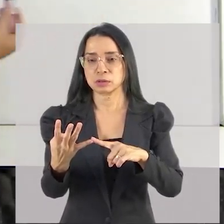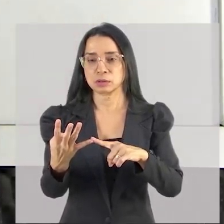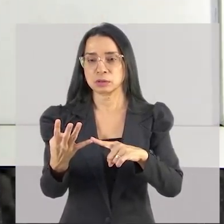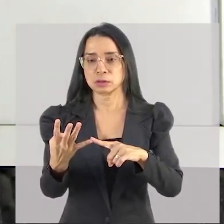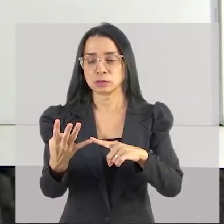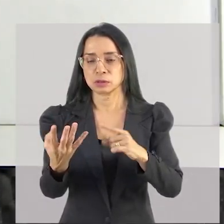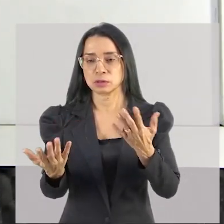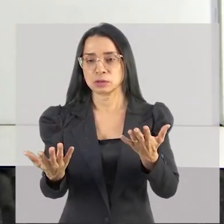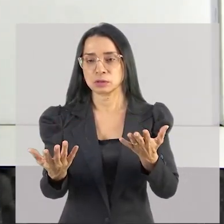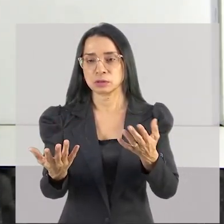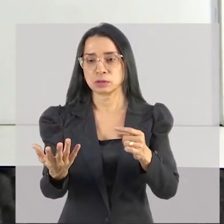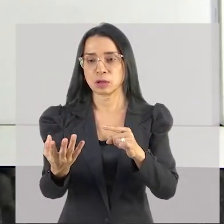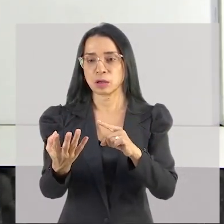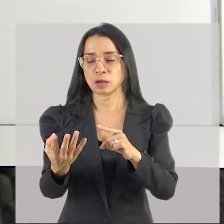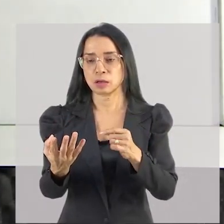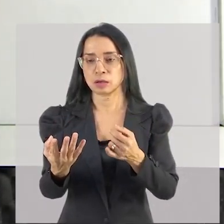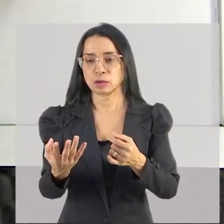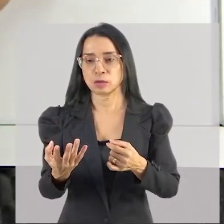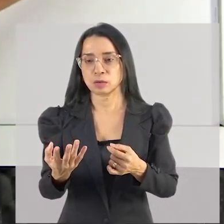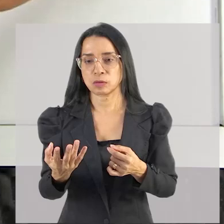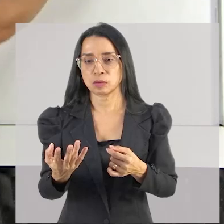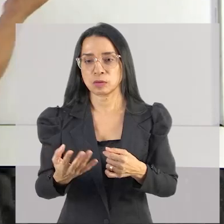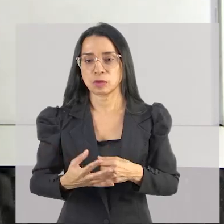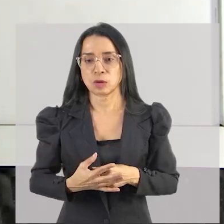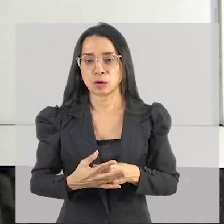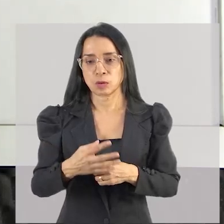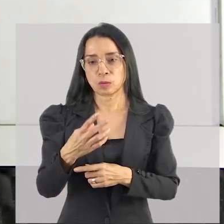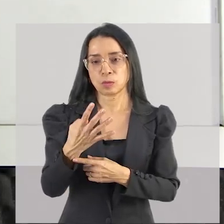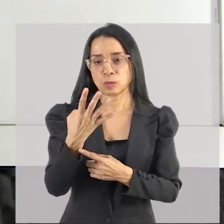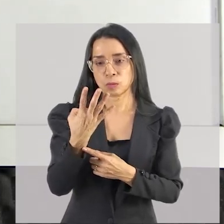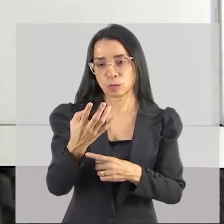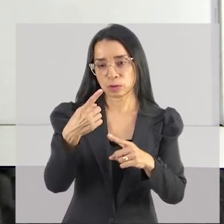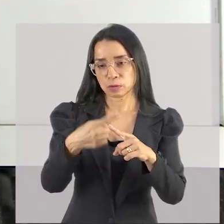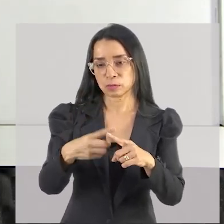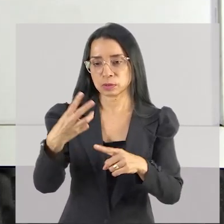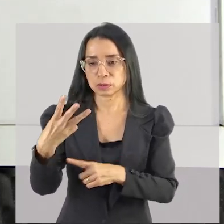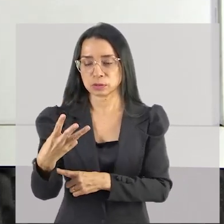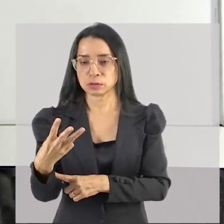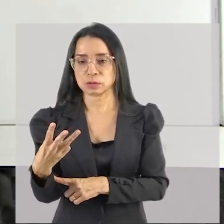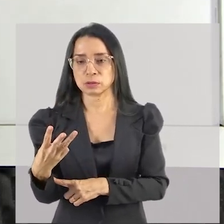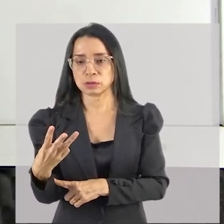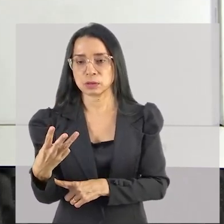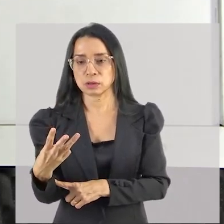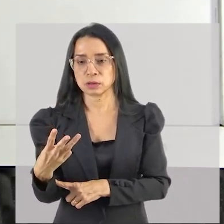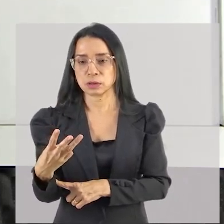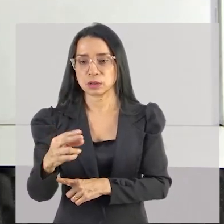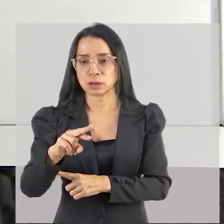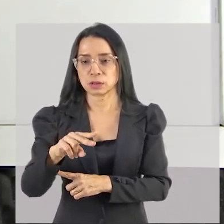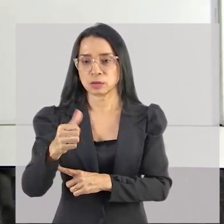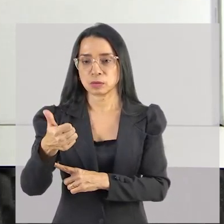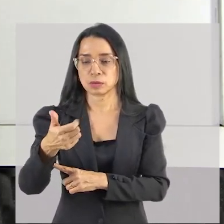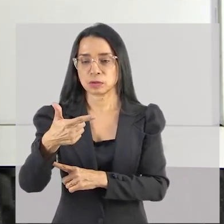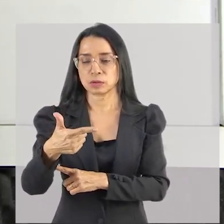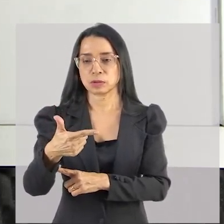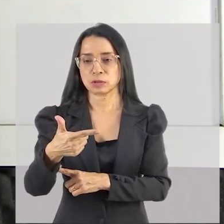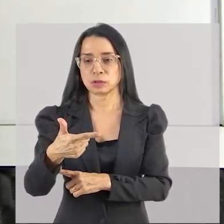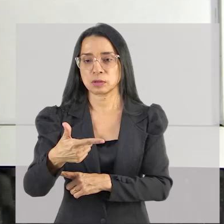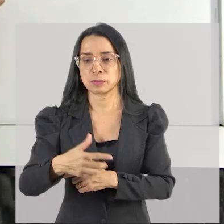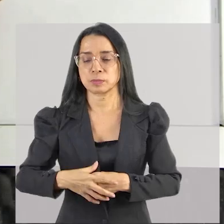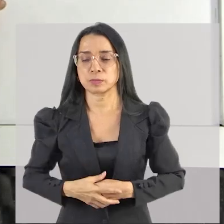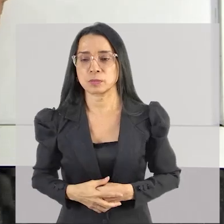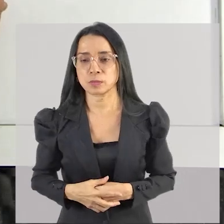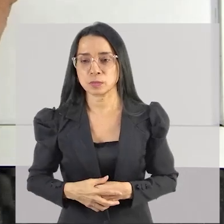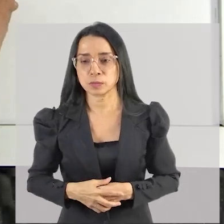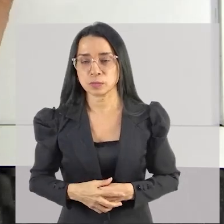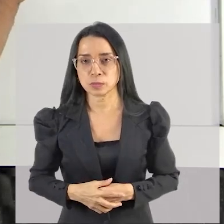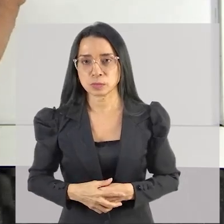mais 3 dias. 1, 2, 3, 4, certo? Então, 4 vezes 3 irão se